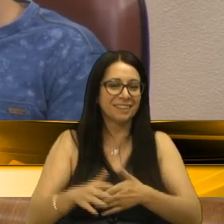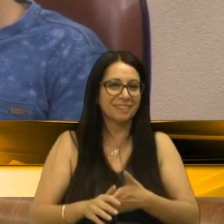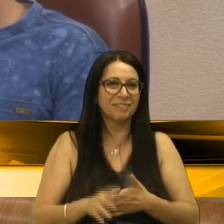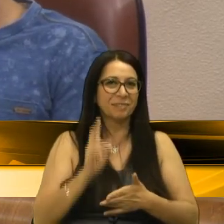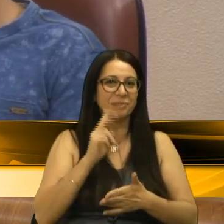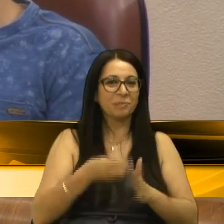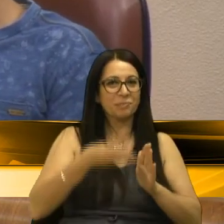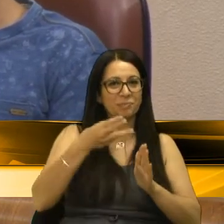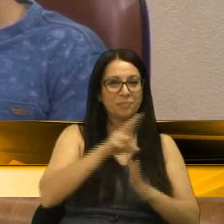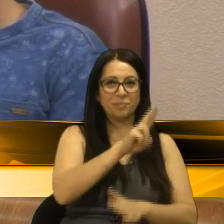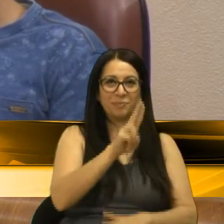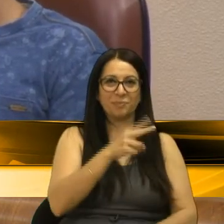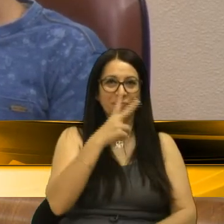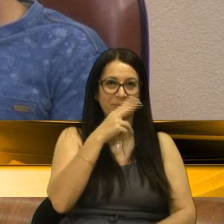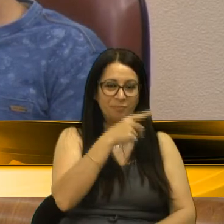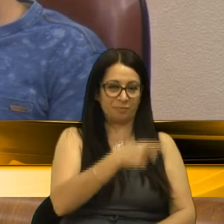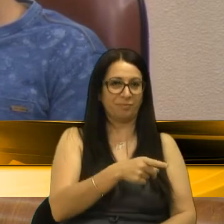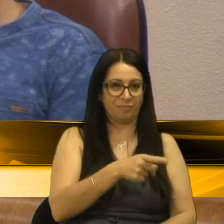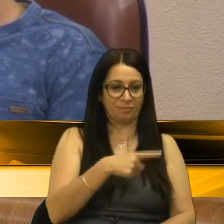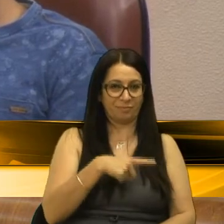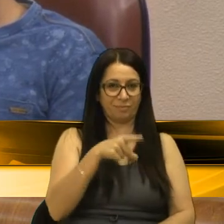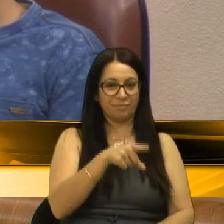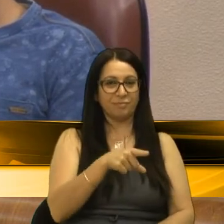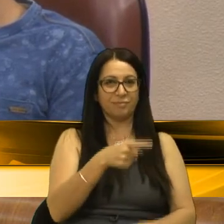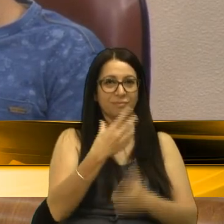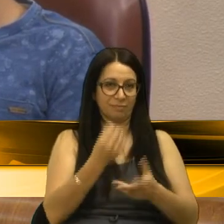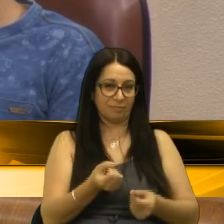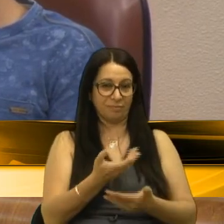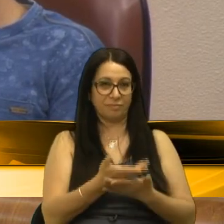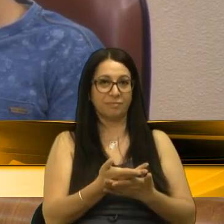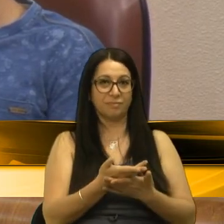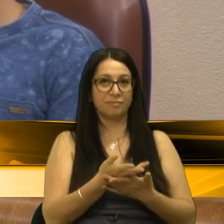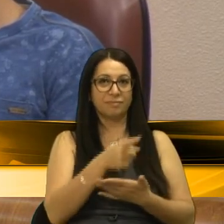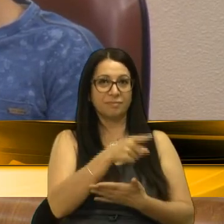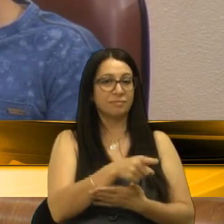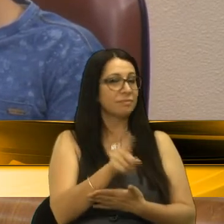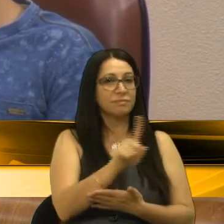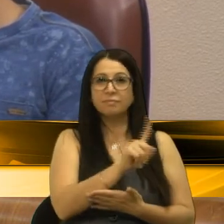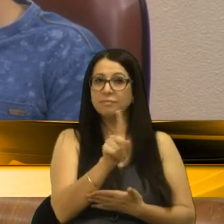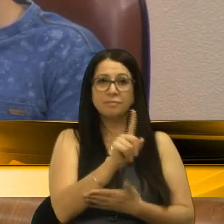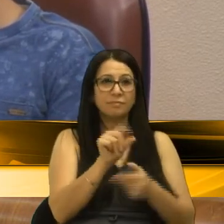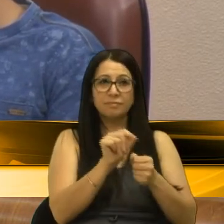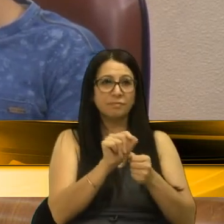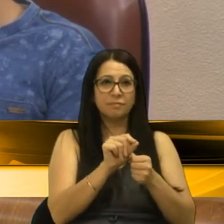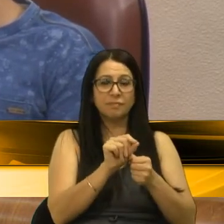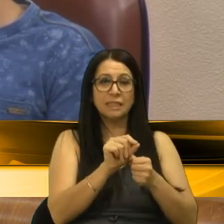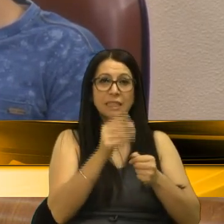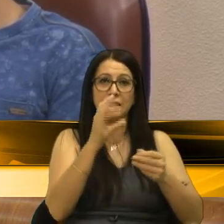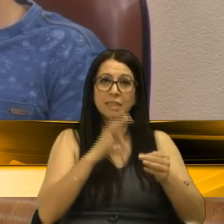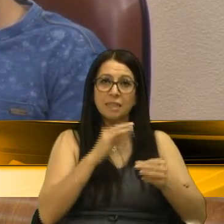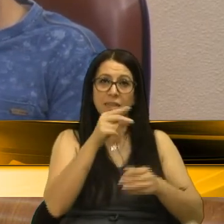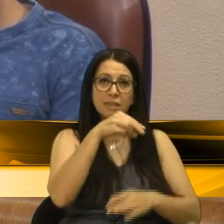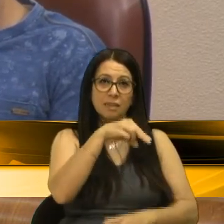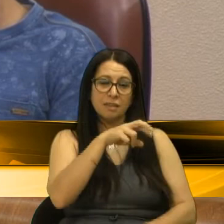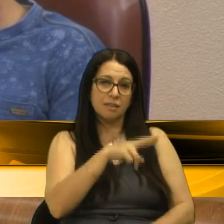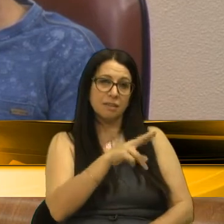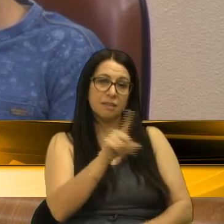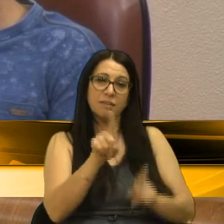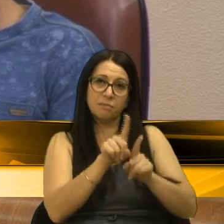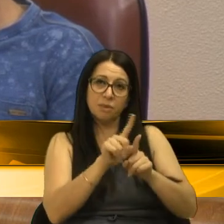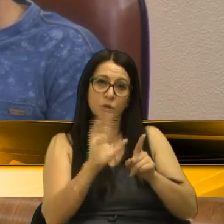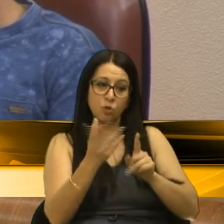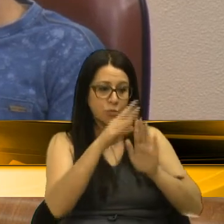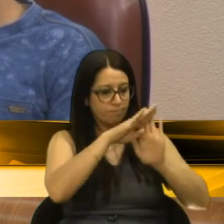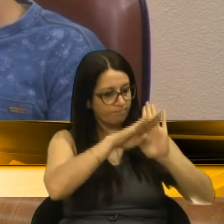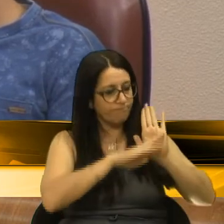Terceiro, o uso conforme é aquele permitido e que, no caso de não uso não residencial, NR atende também a todos os